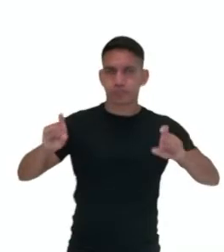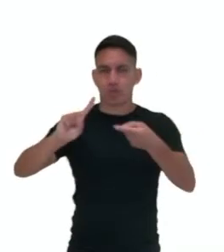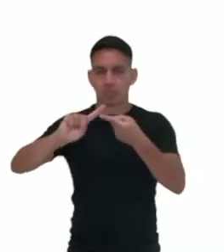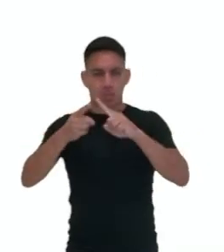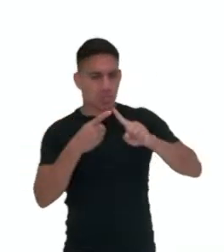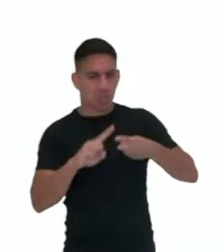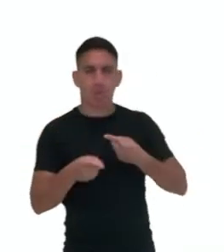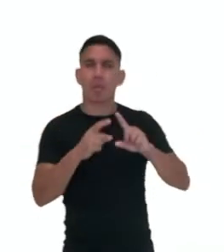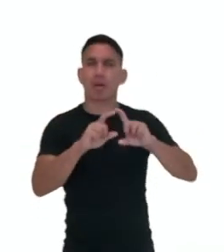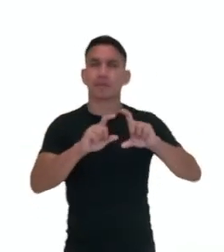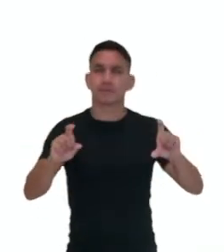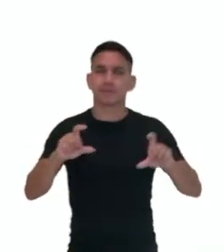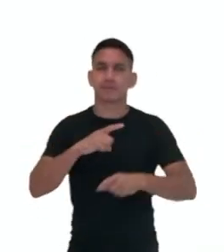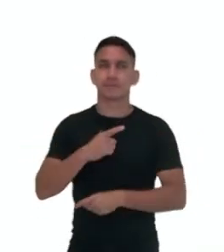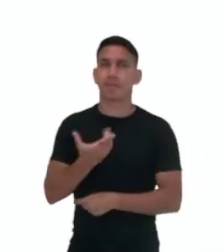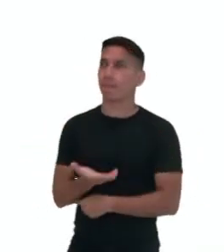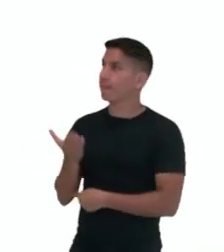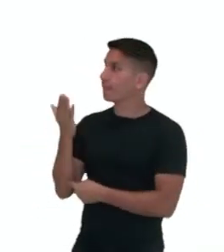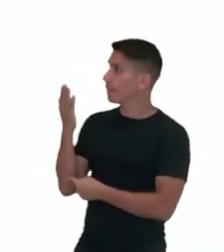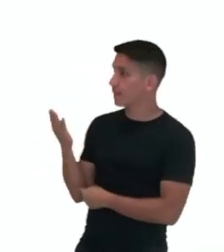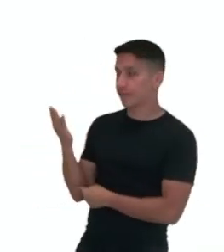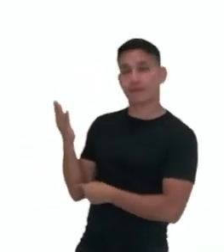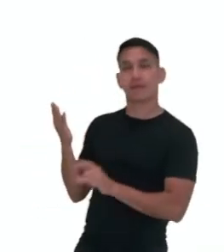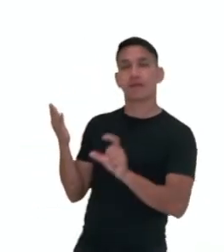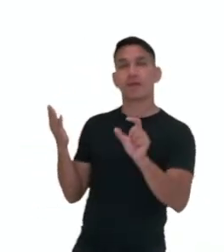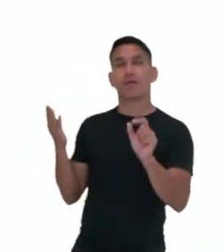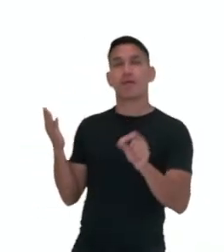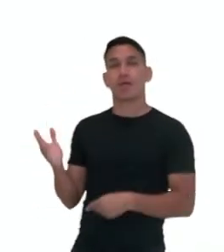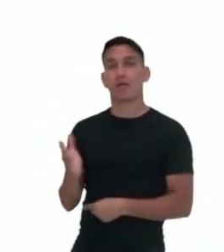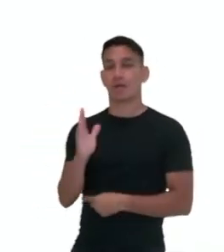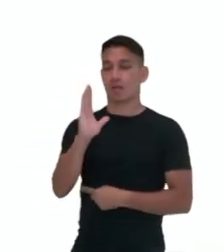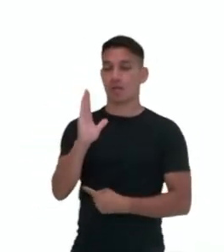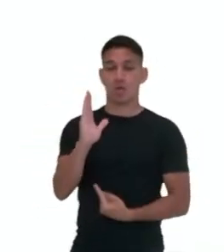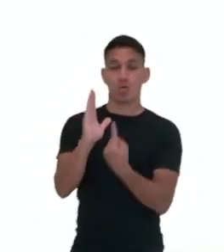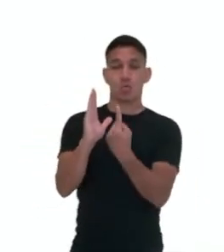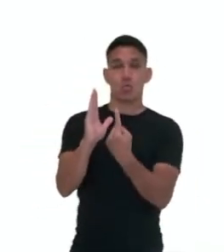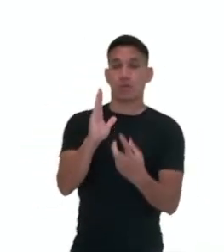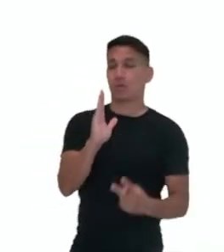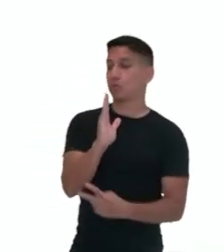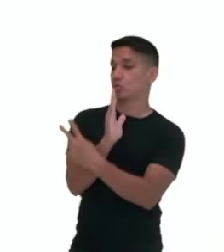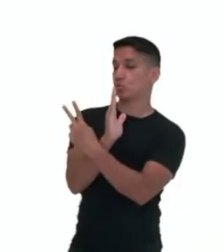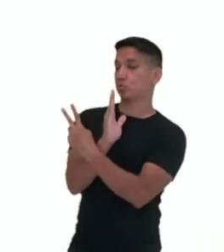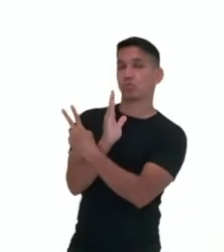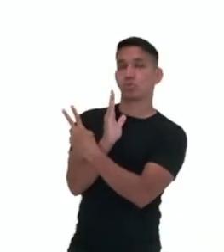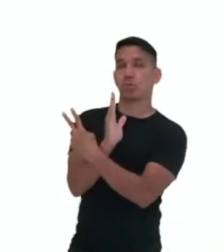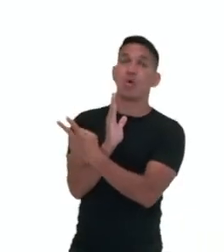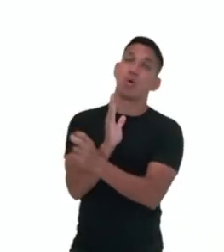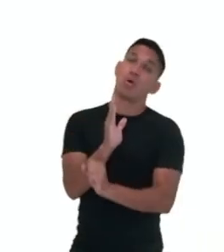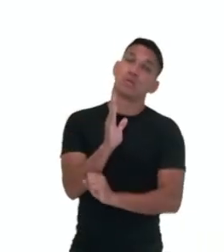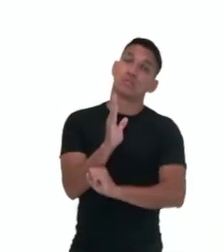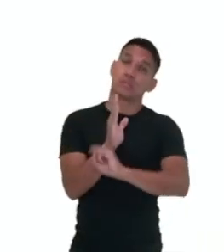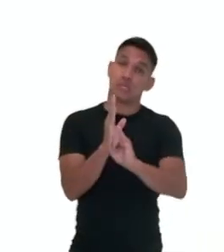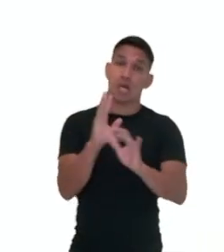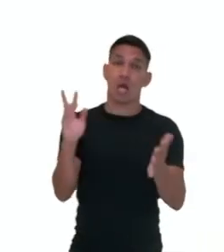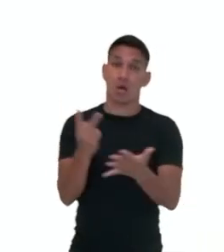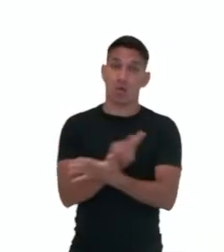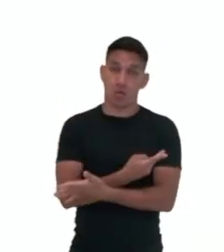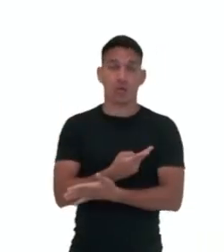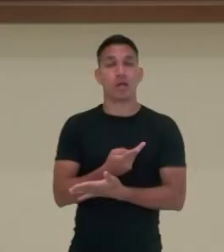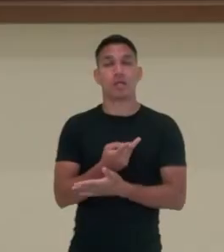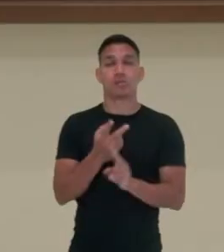né, na fórmula aqui, eu tenho 1 para cara e 2 caso ela seja cara e coroa. Vai me dar